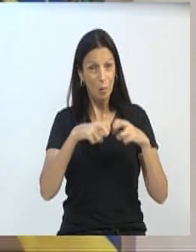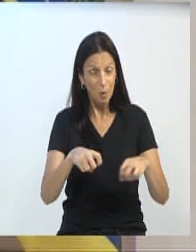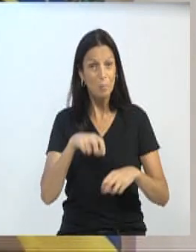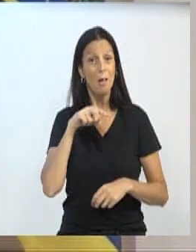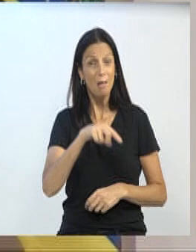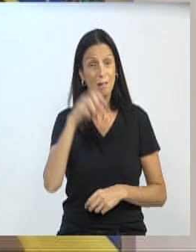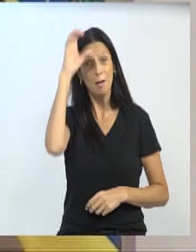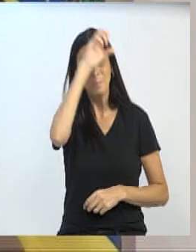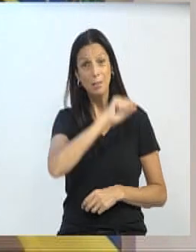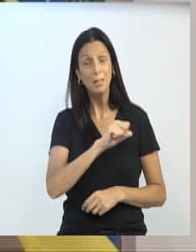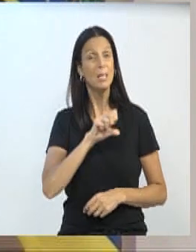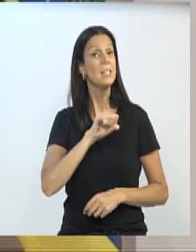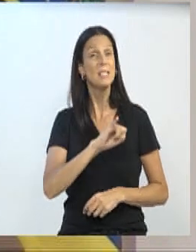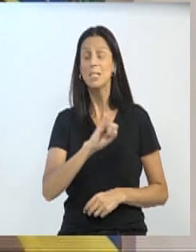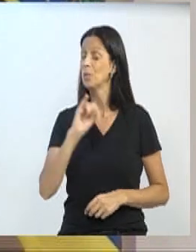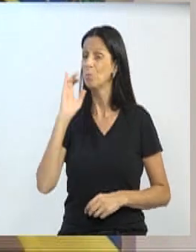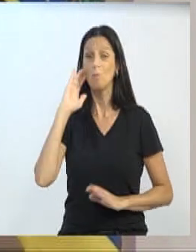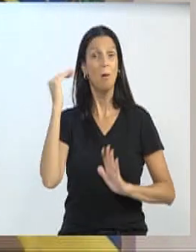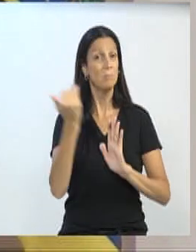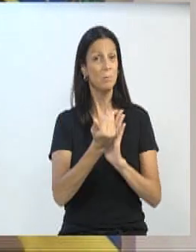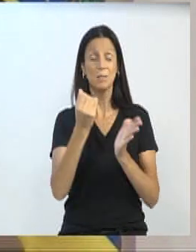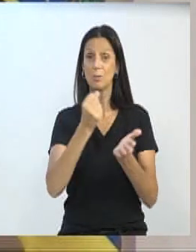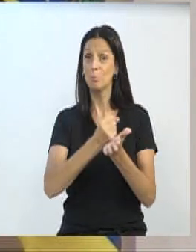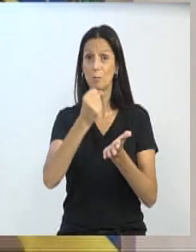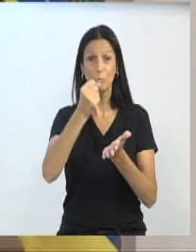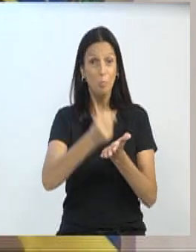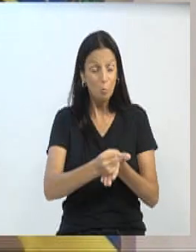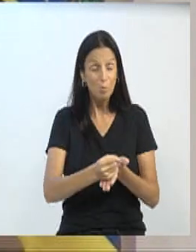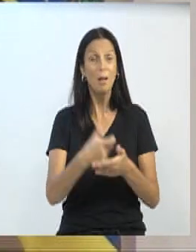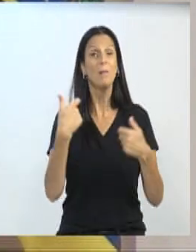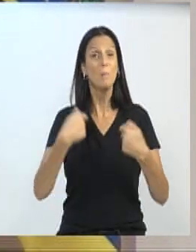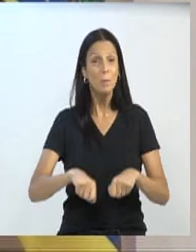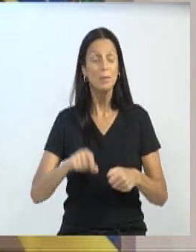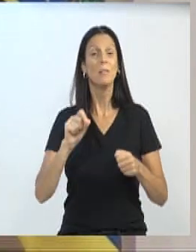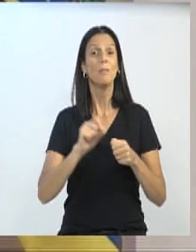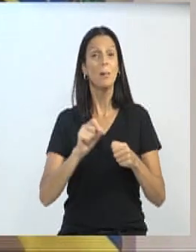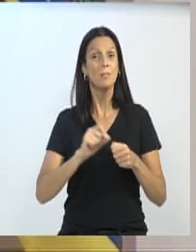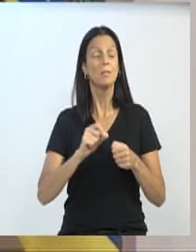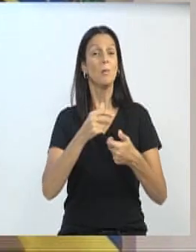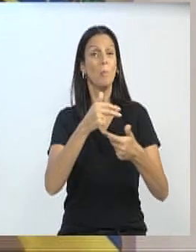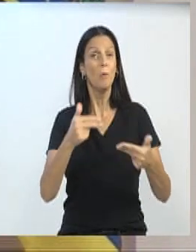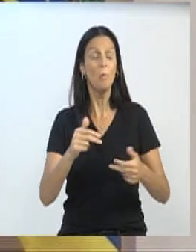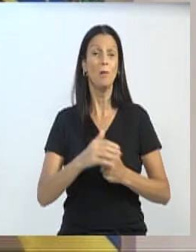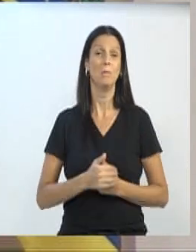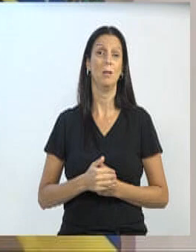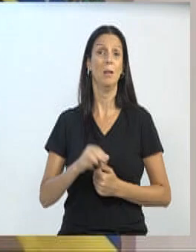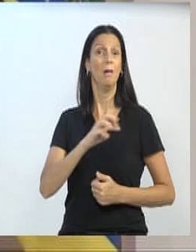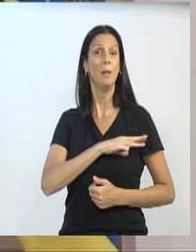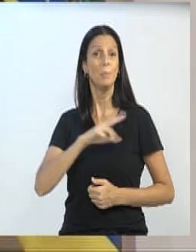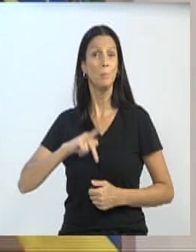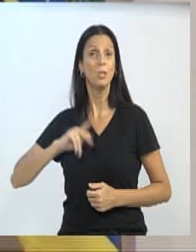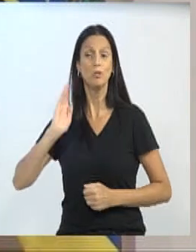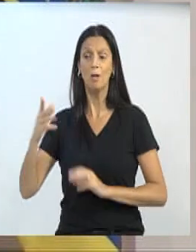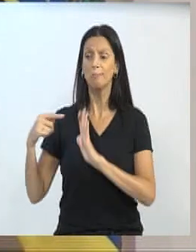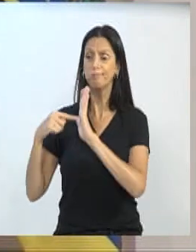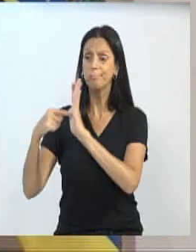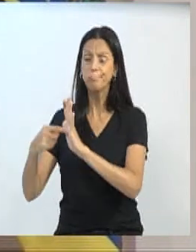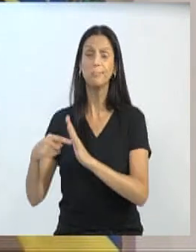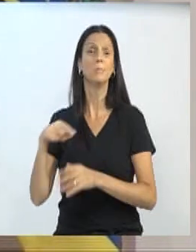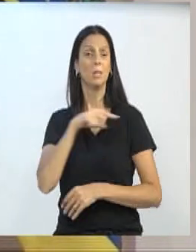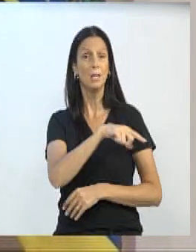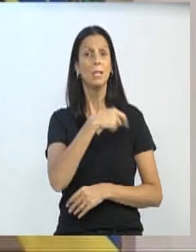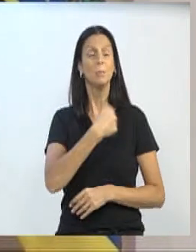contrato Sim e eu provei várias vezes Inclusive tem no Ministério Público a denúncia e tem que corre na justiça eles cumpriram no contrato então no mínimo que se pode fazer